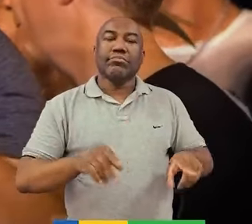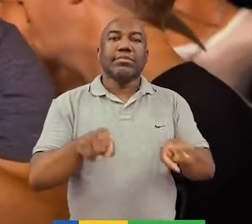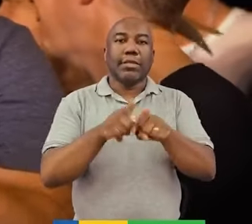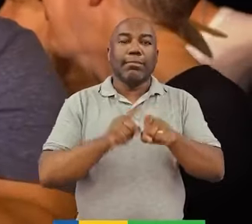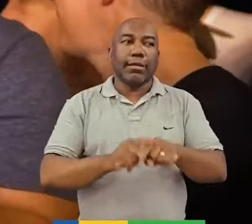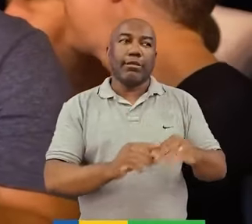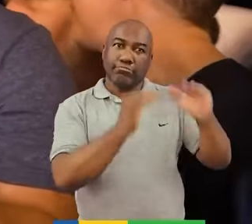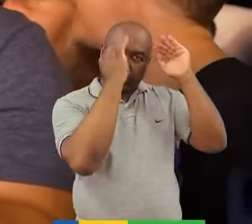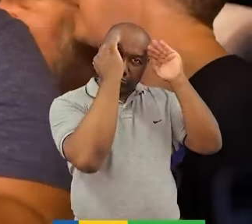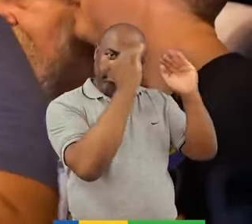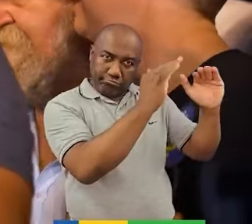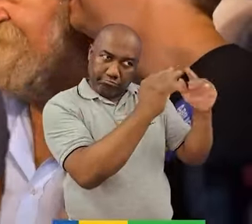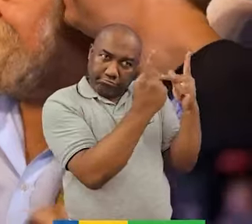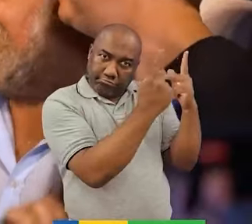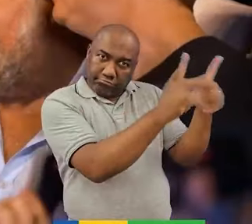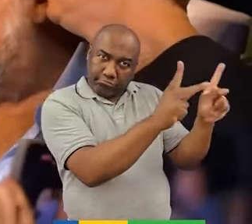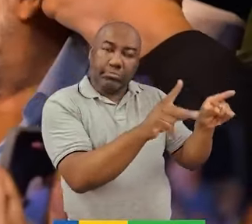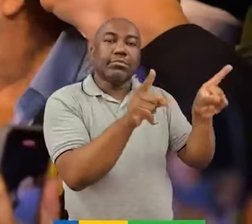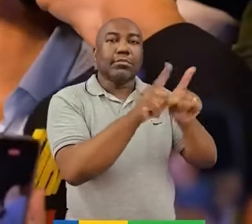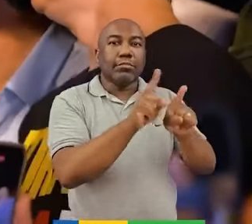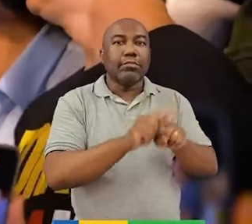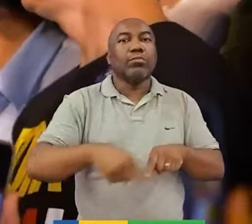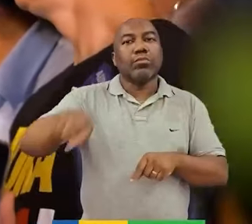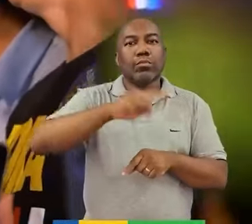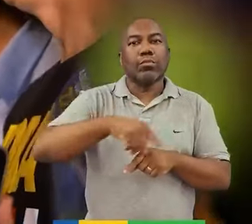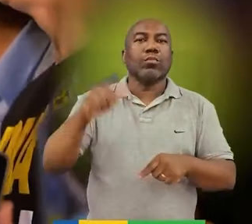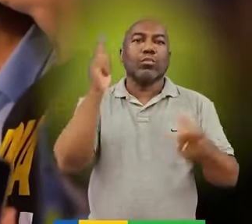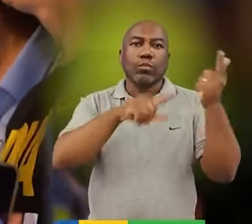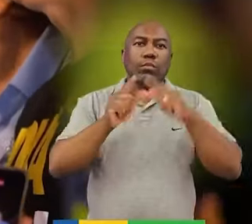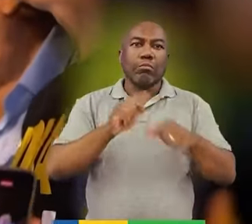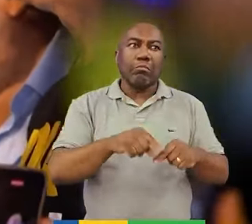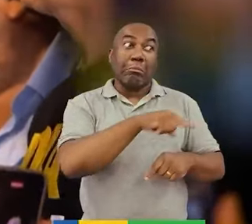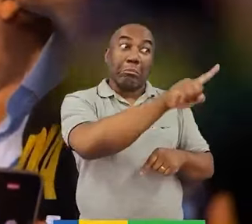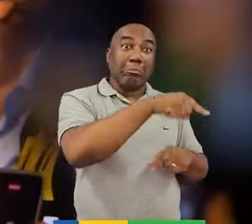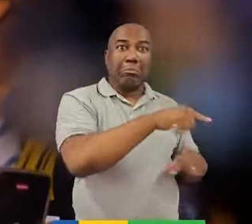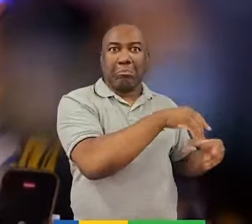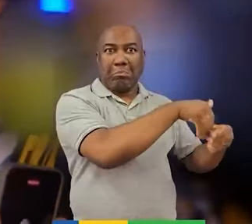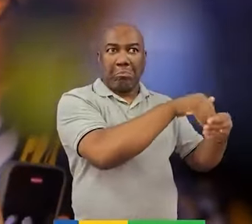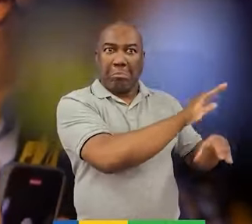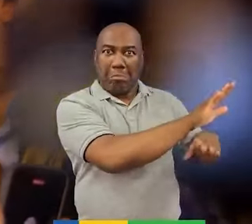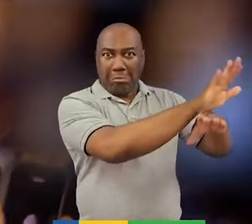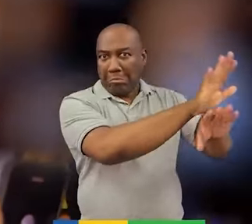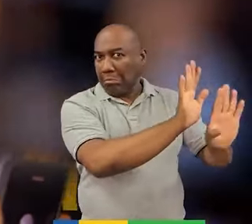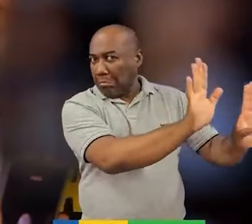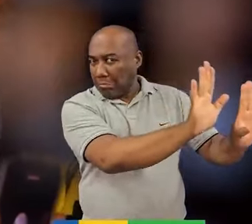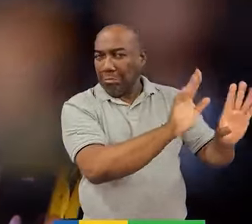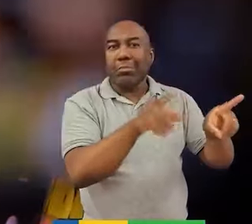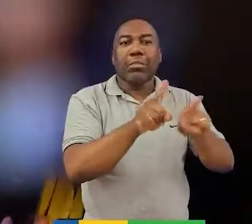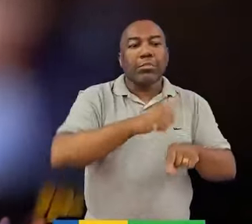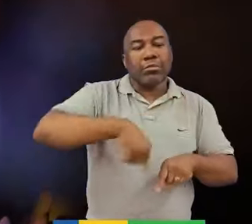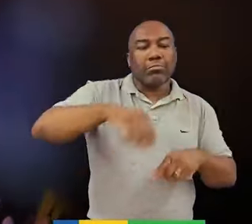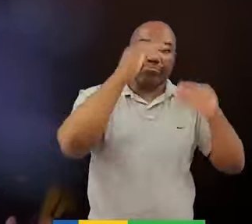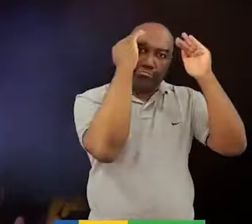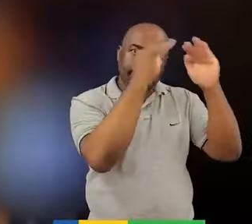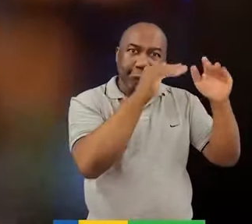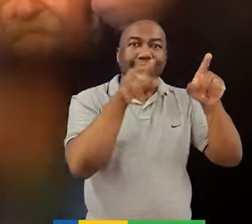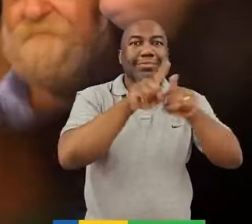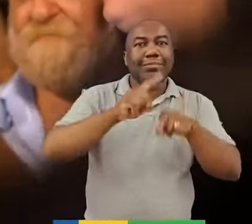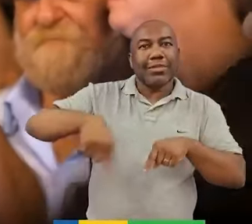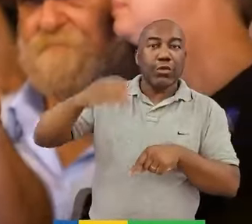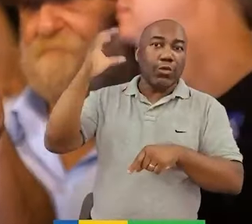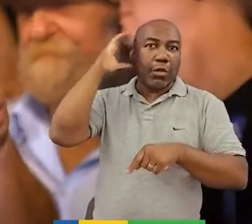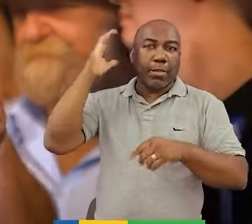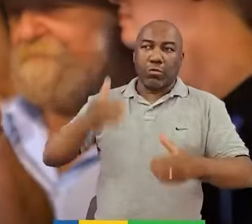vamos tratar com respeito, todos que puderem vir para o nosso lado serão bem-vindos, nós temos